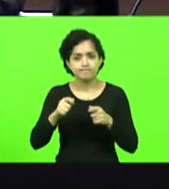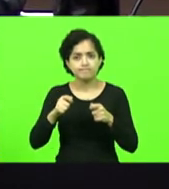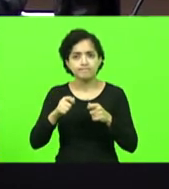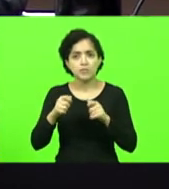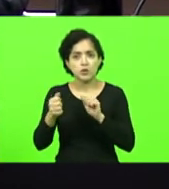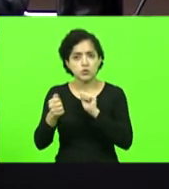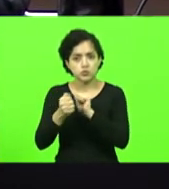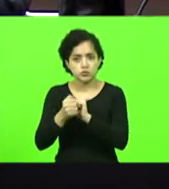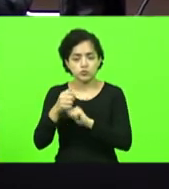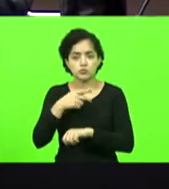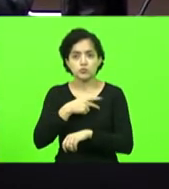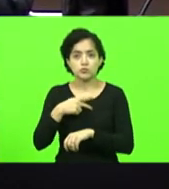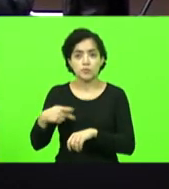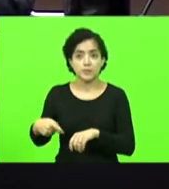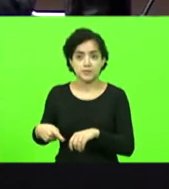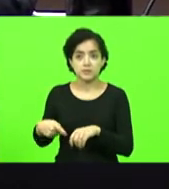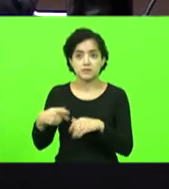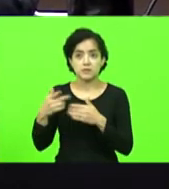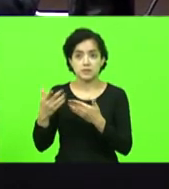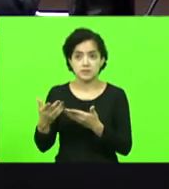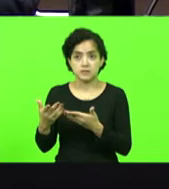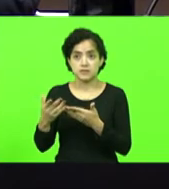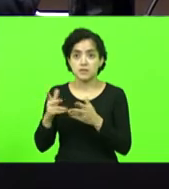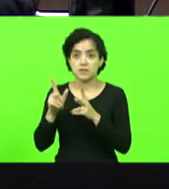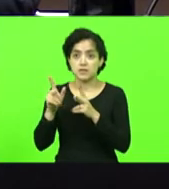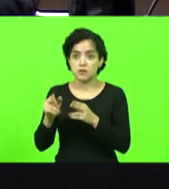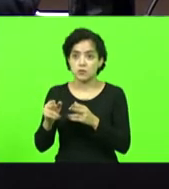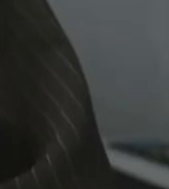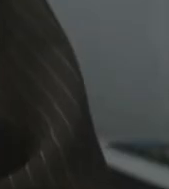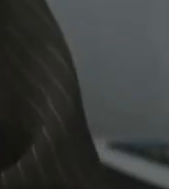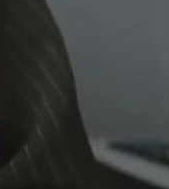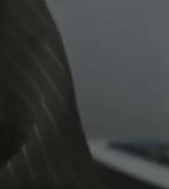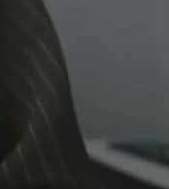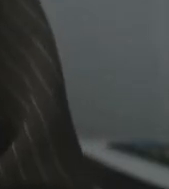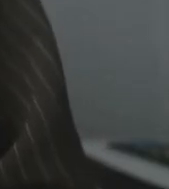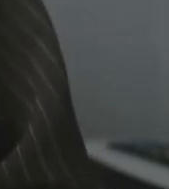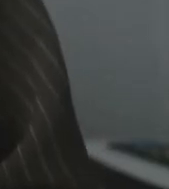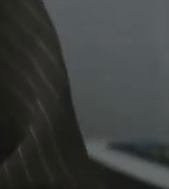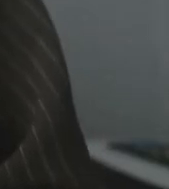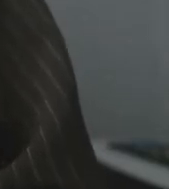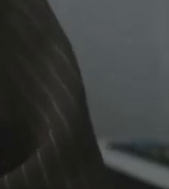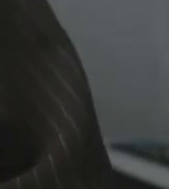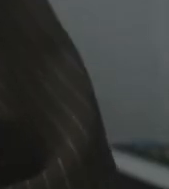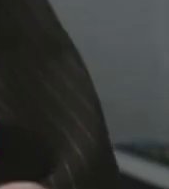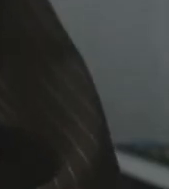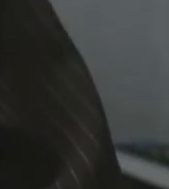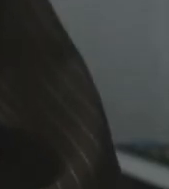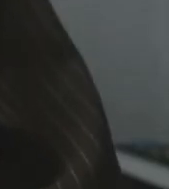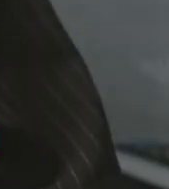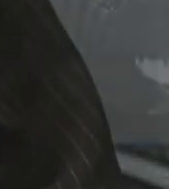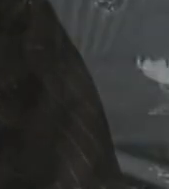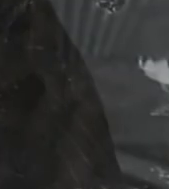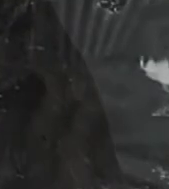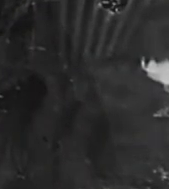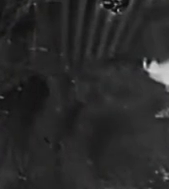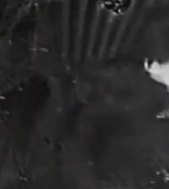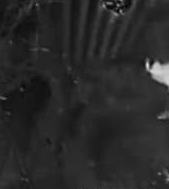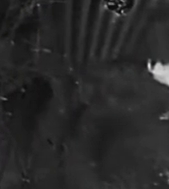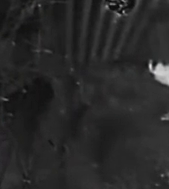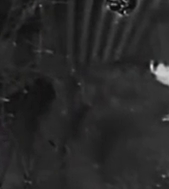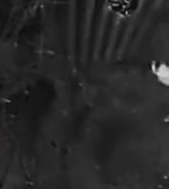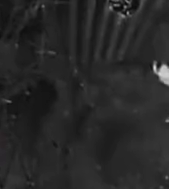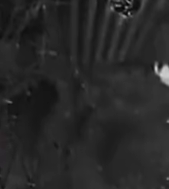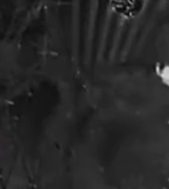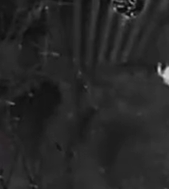Fengler iniciaram uma conversa para que o livro da Guerra do Contestado, escrito pela pesquisadora Rosa Maria Tesser, seja